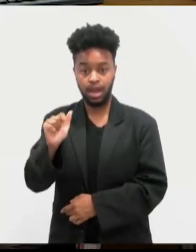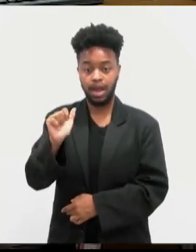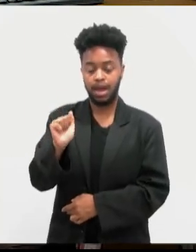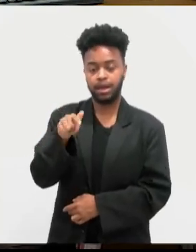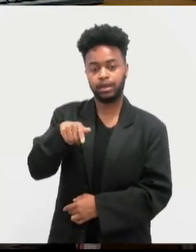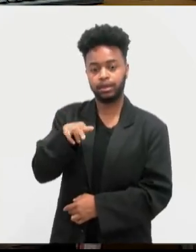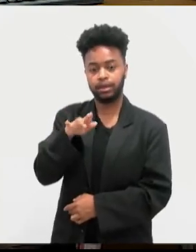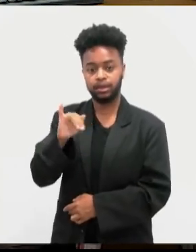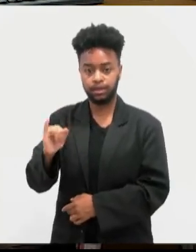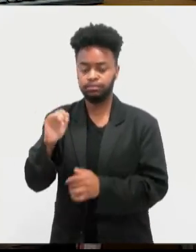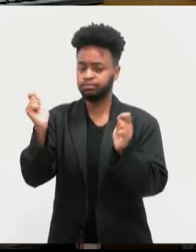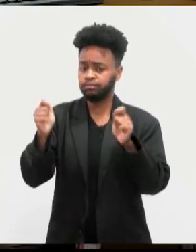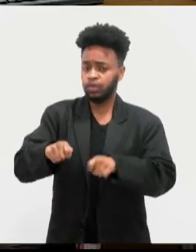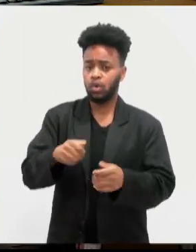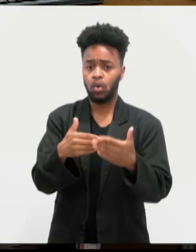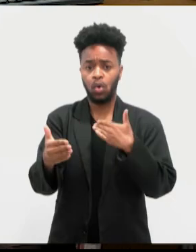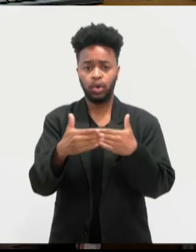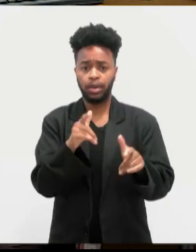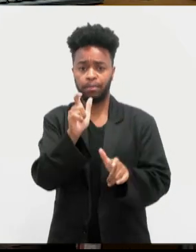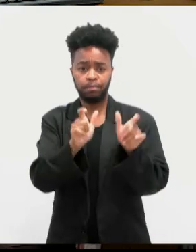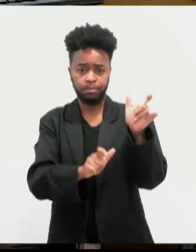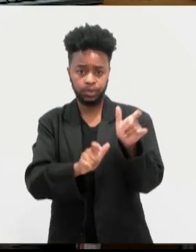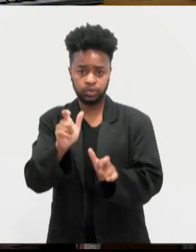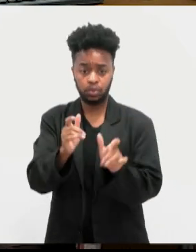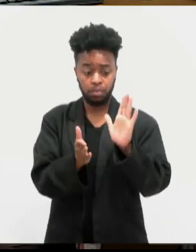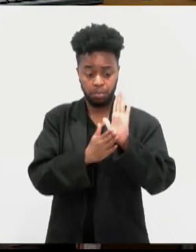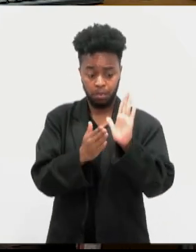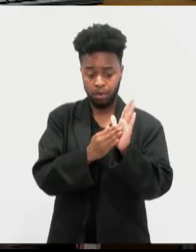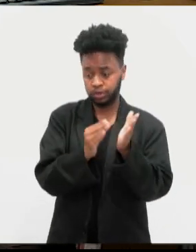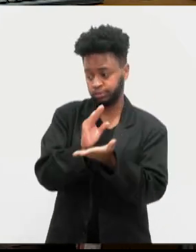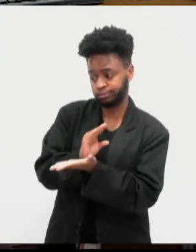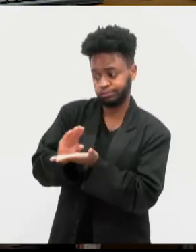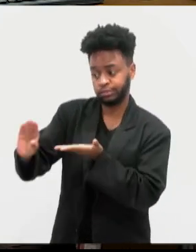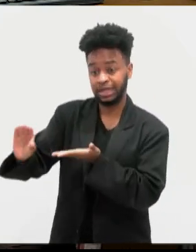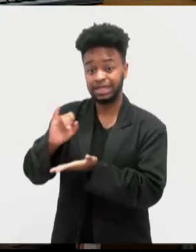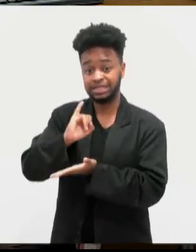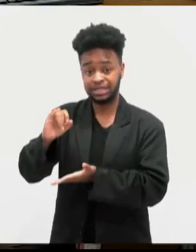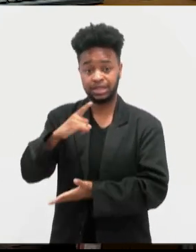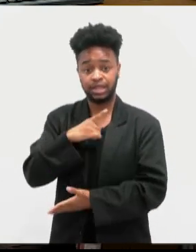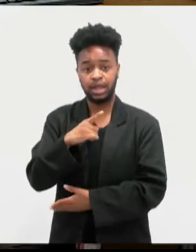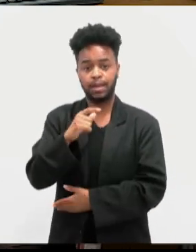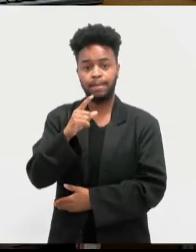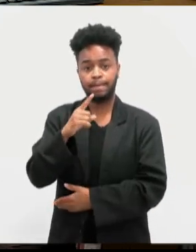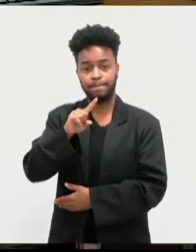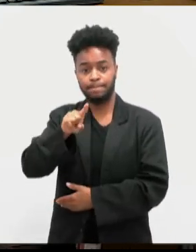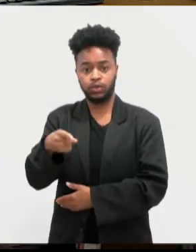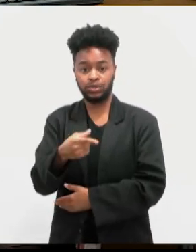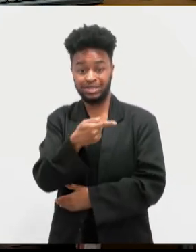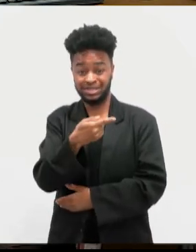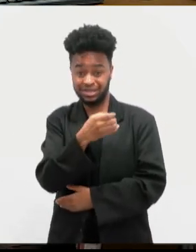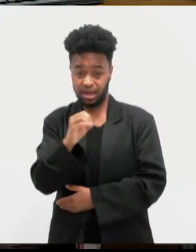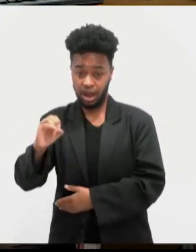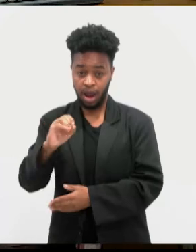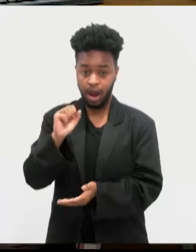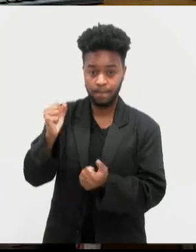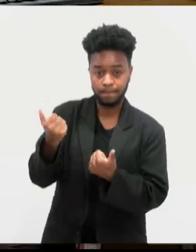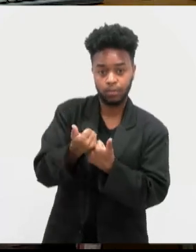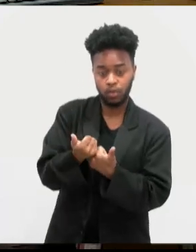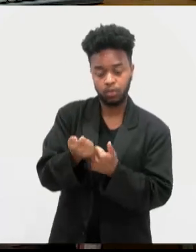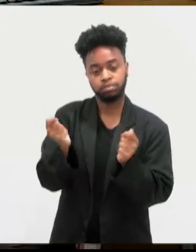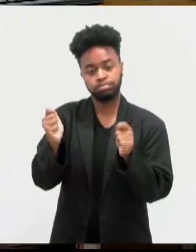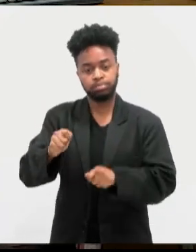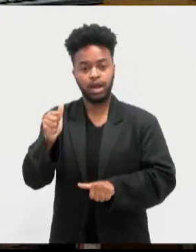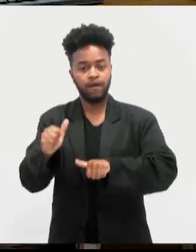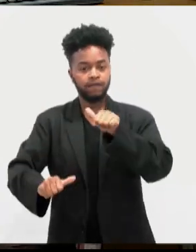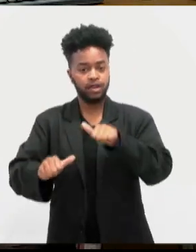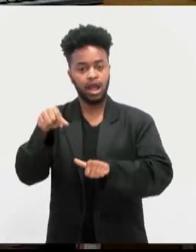qualquer cidadão envie uma proposta e, caso atinja 1.700 apoios, possa ser analisada pela